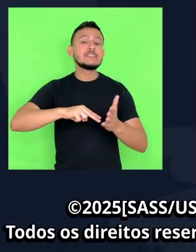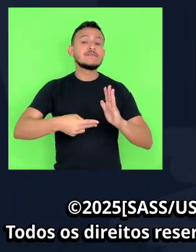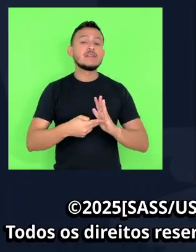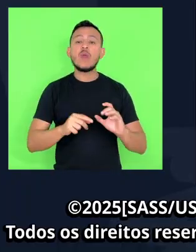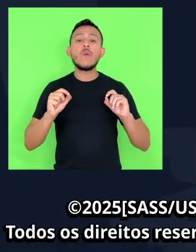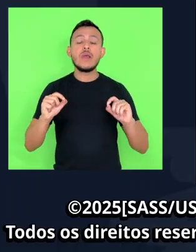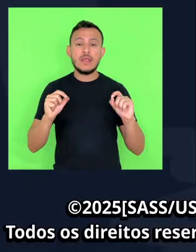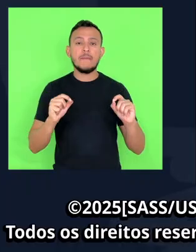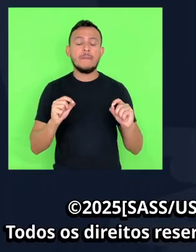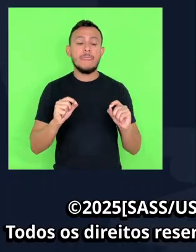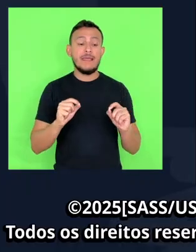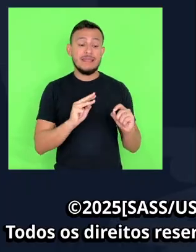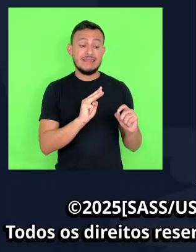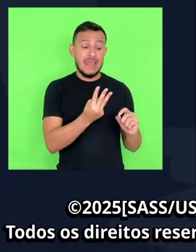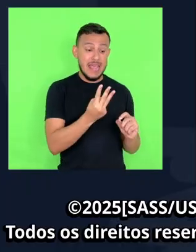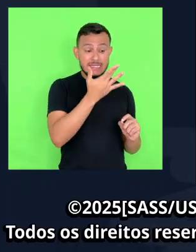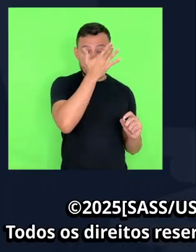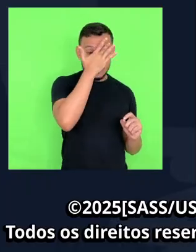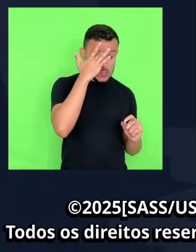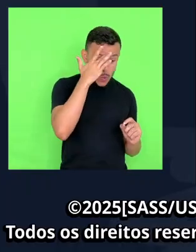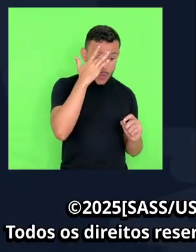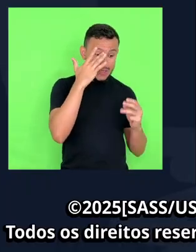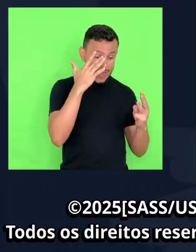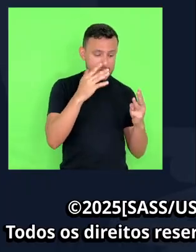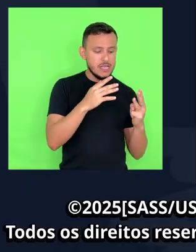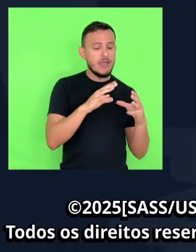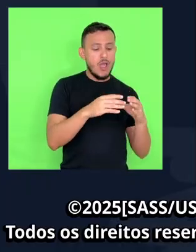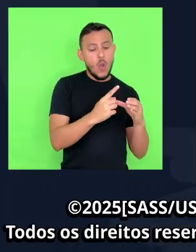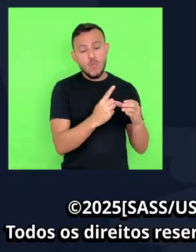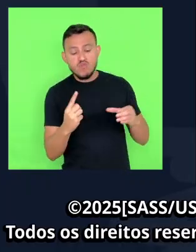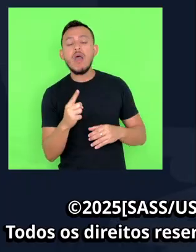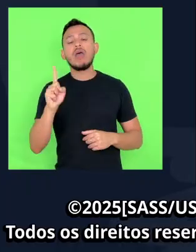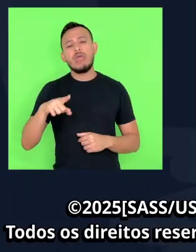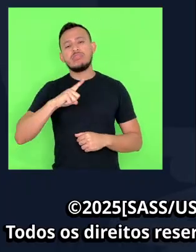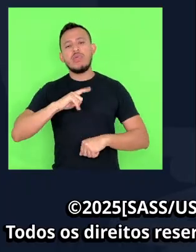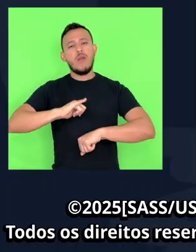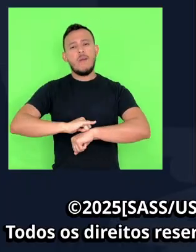1 em cada 3 pessoas com obesidade.